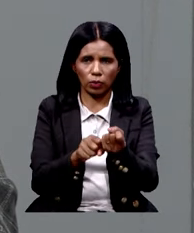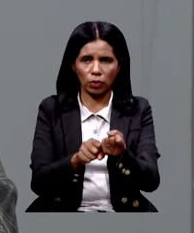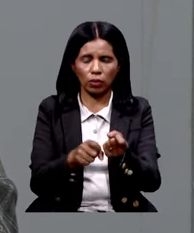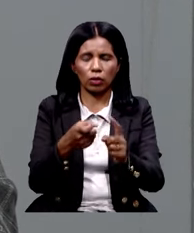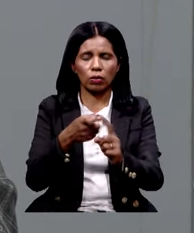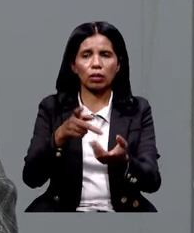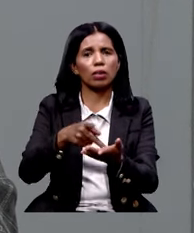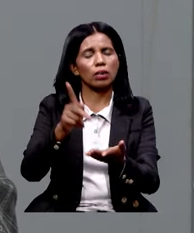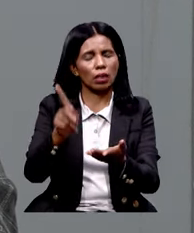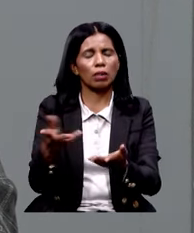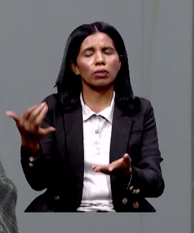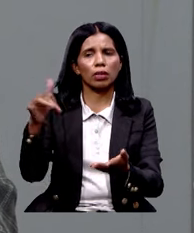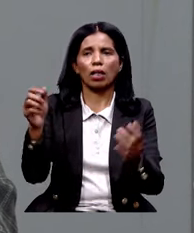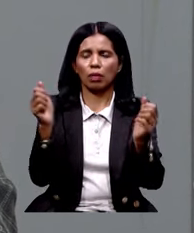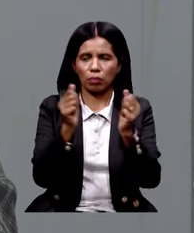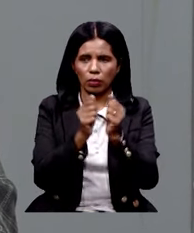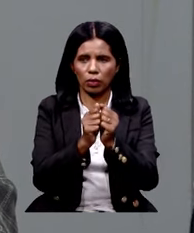imposto sira hamutuk mak